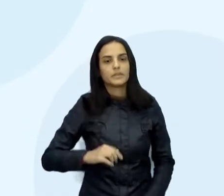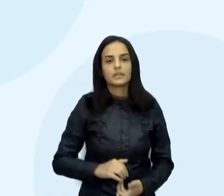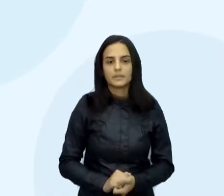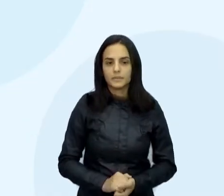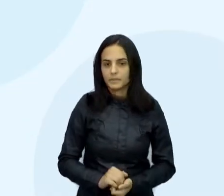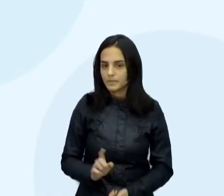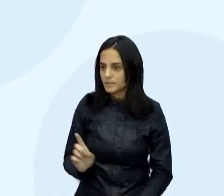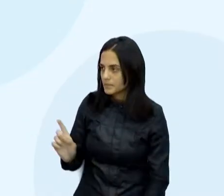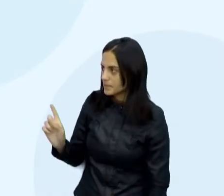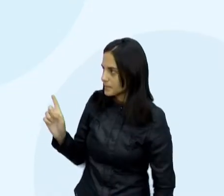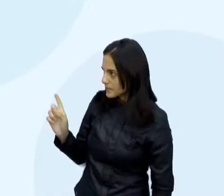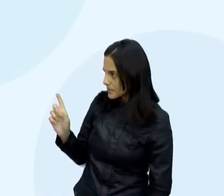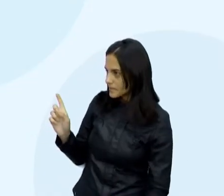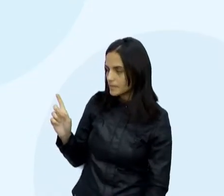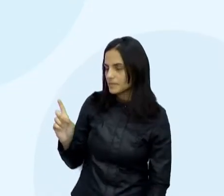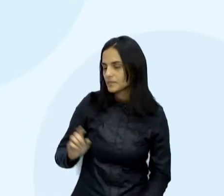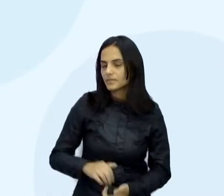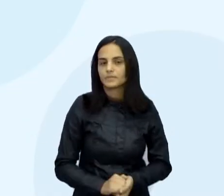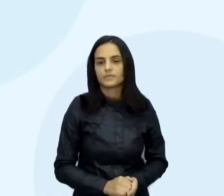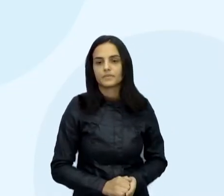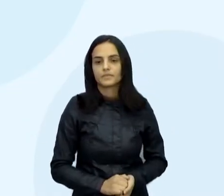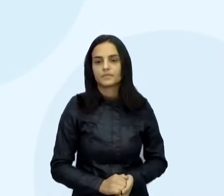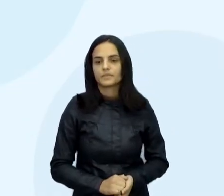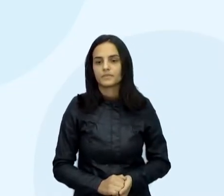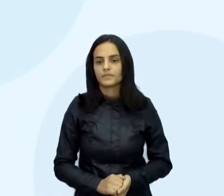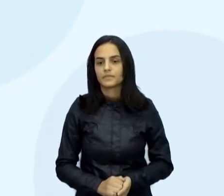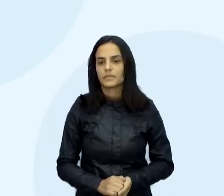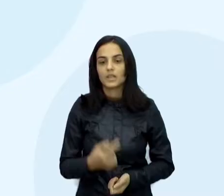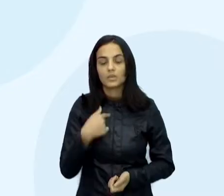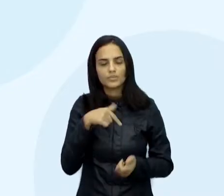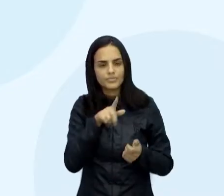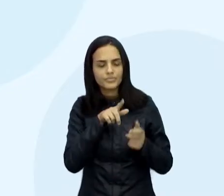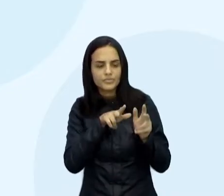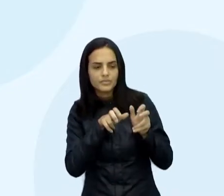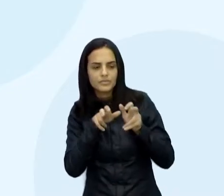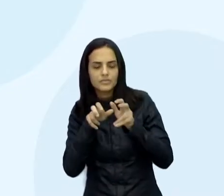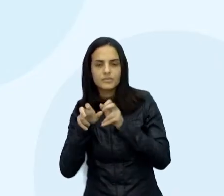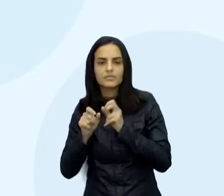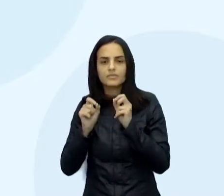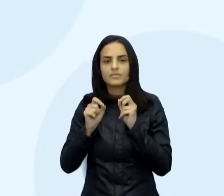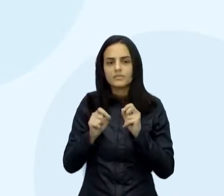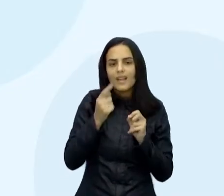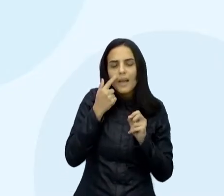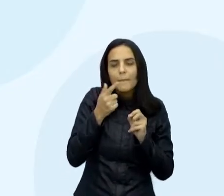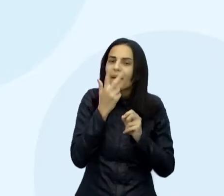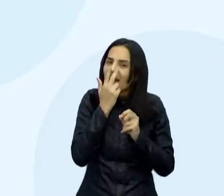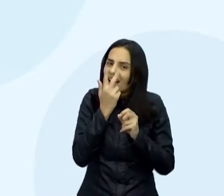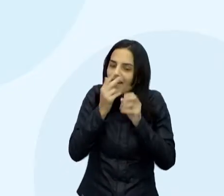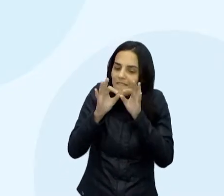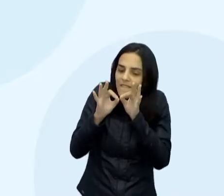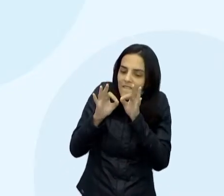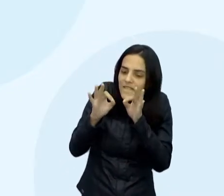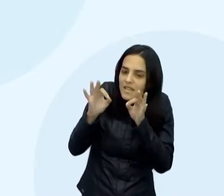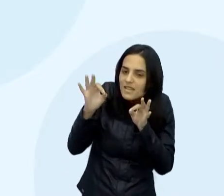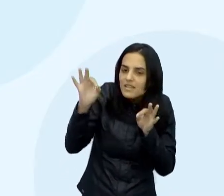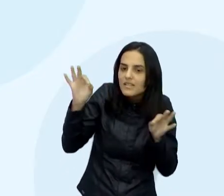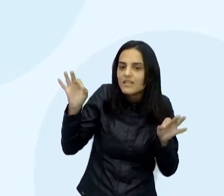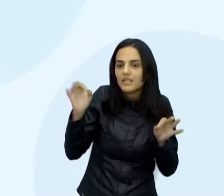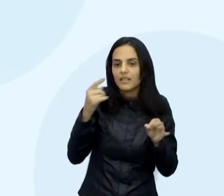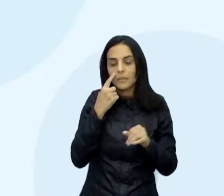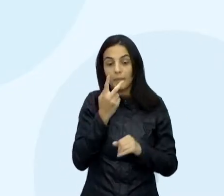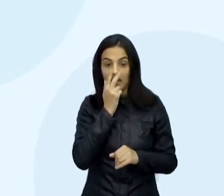crosta oceânica e a crosta continental. Então a gente observa que a crosta oceânica ela é mais fina, né? Porque ela